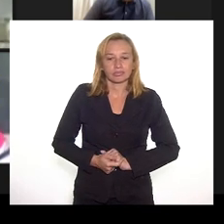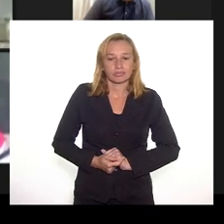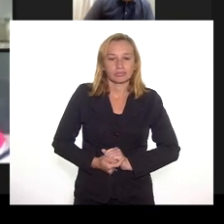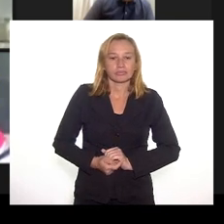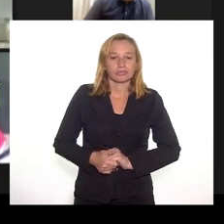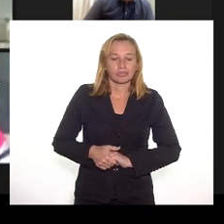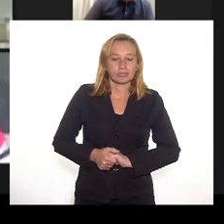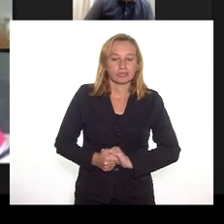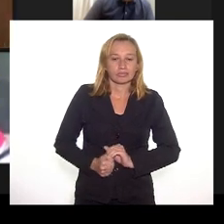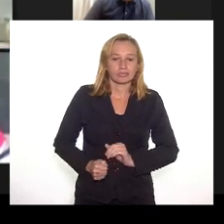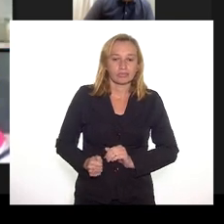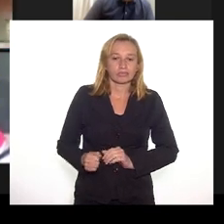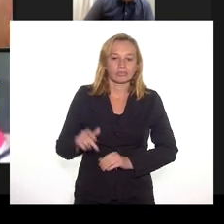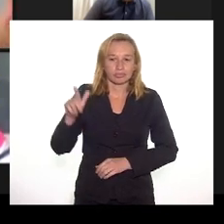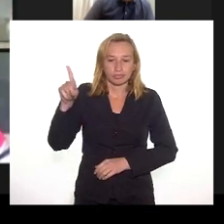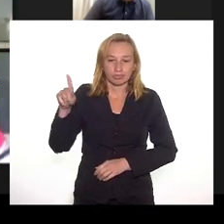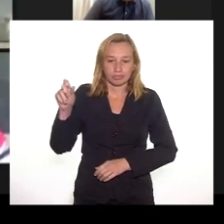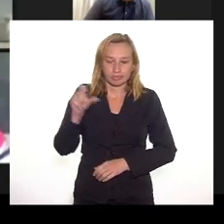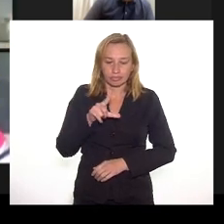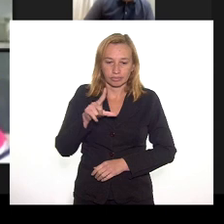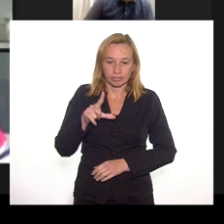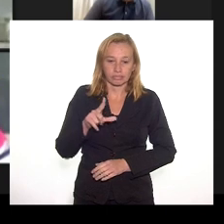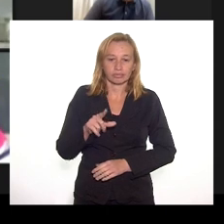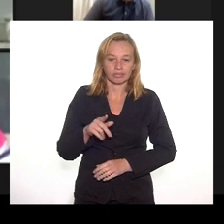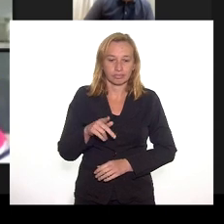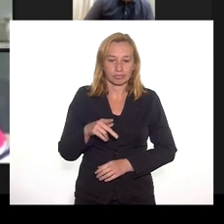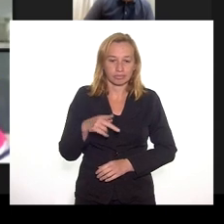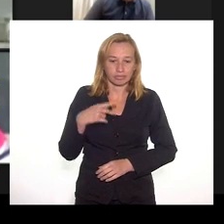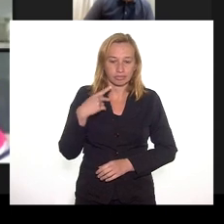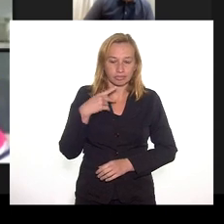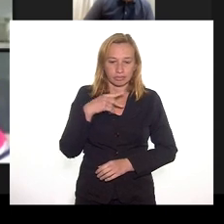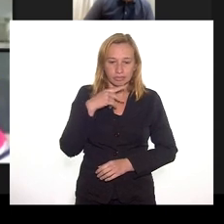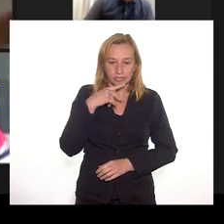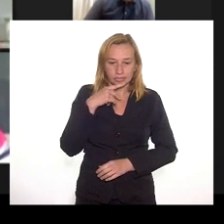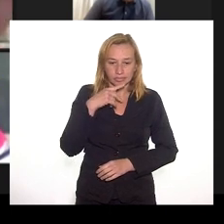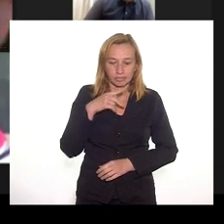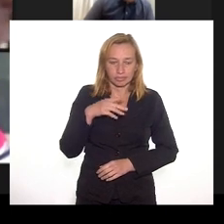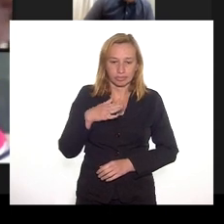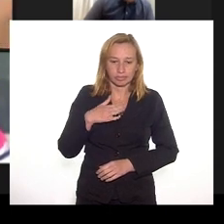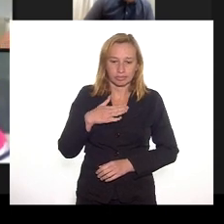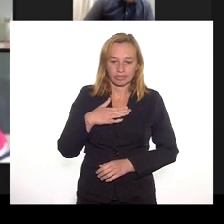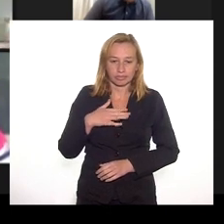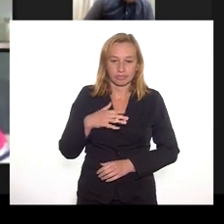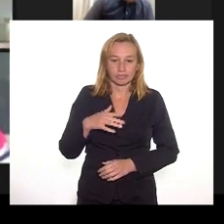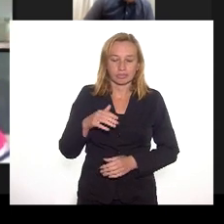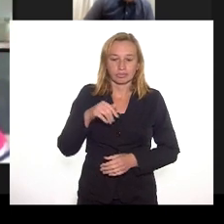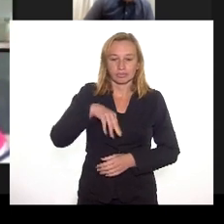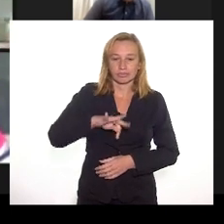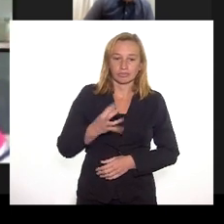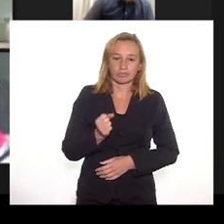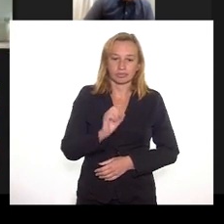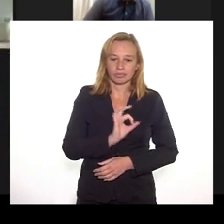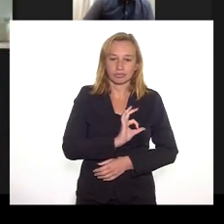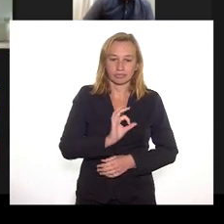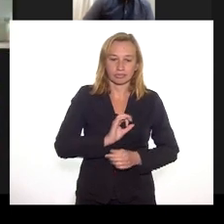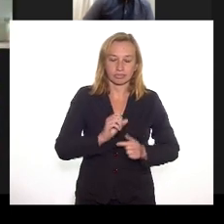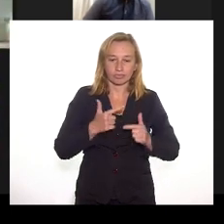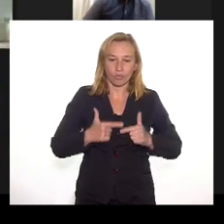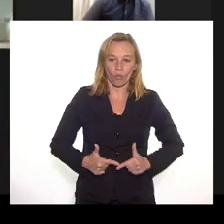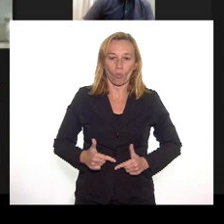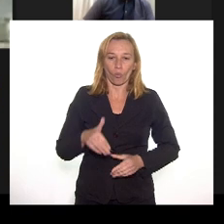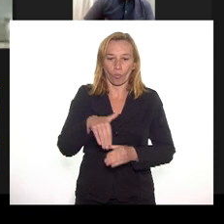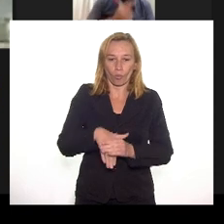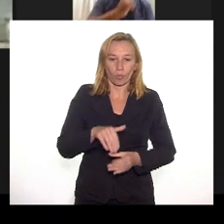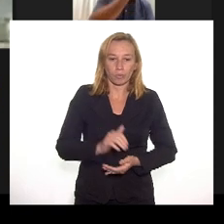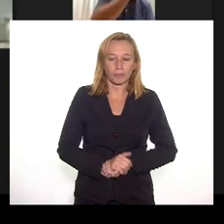Ok, voto contrário da bancada do PSOL. Deputada Marta. Abstenção. Marta Rocha, abstenção. O voto contrário